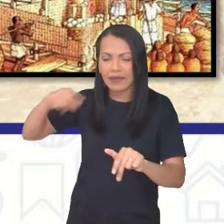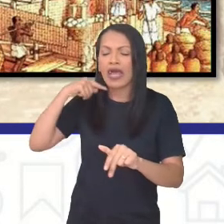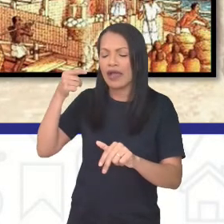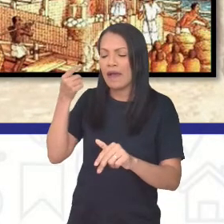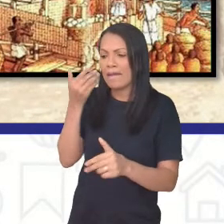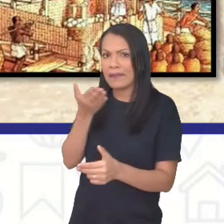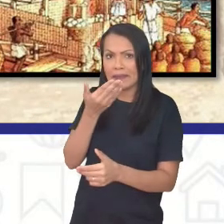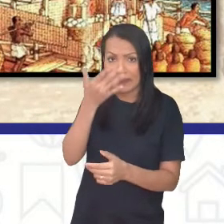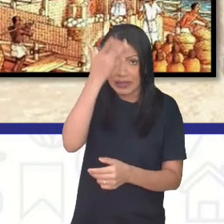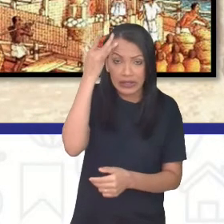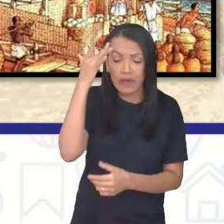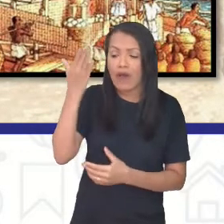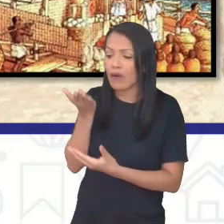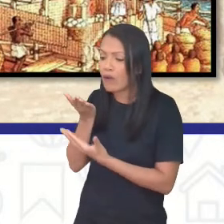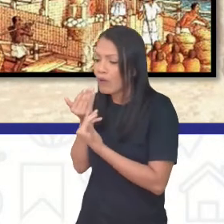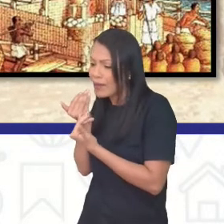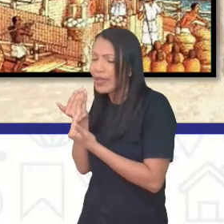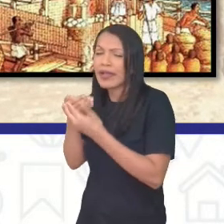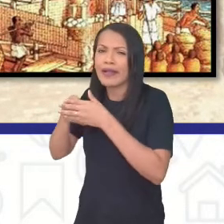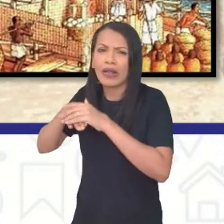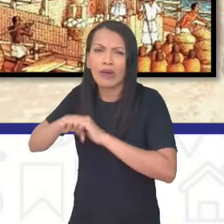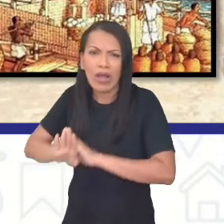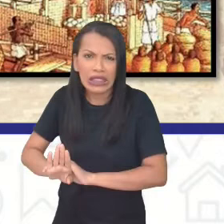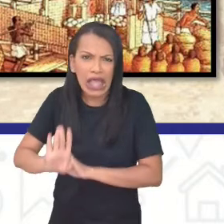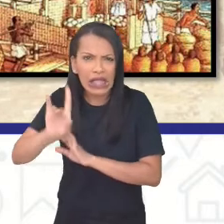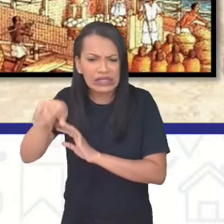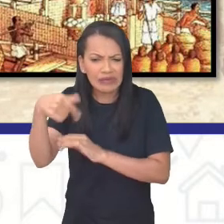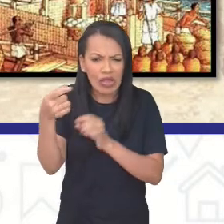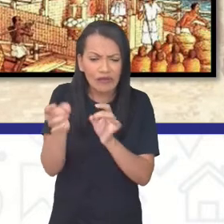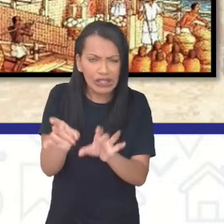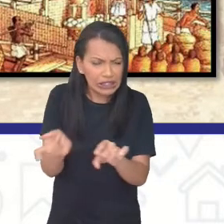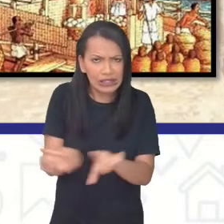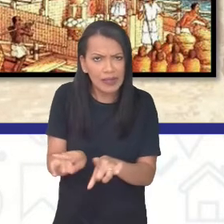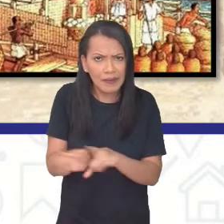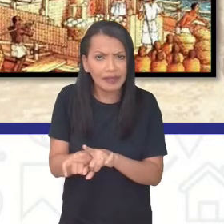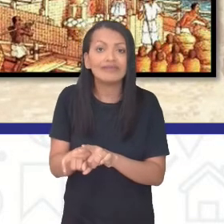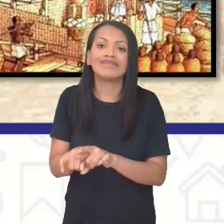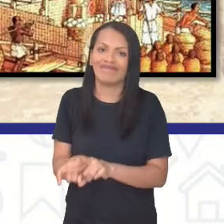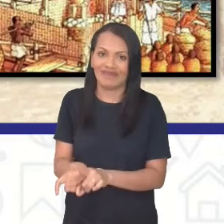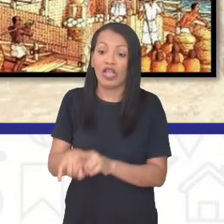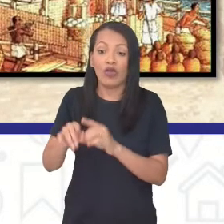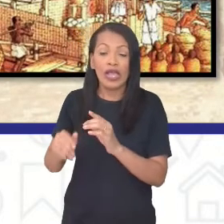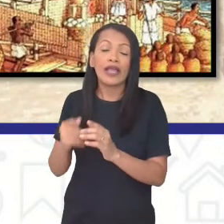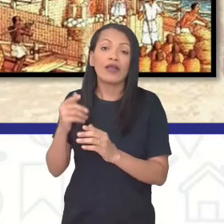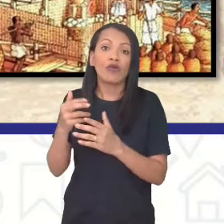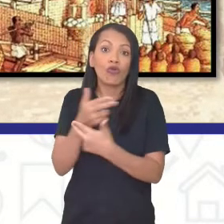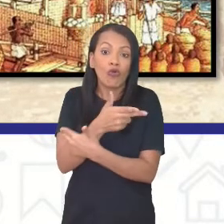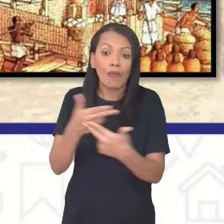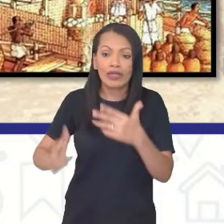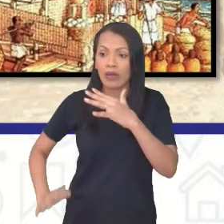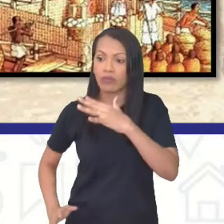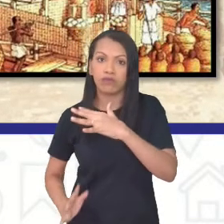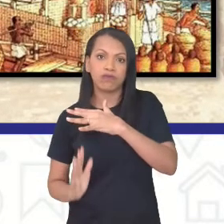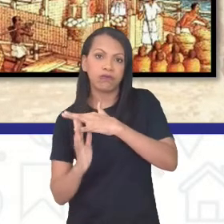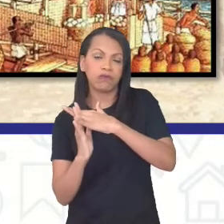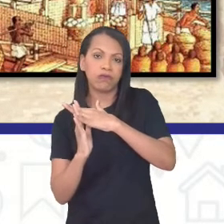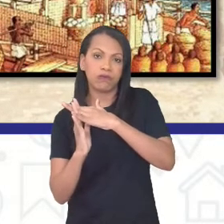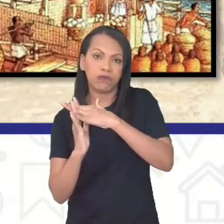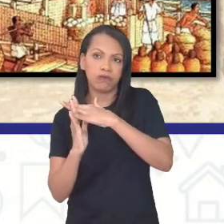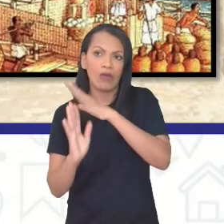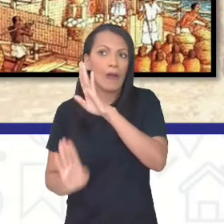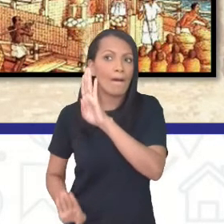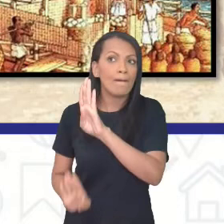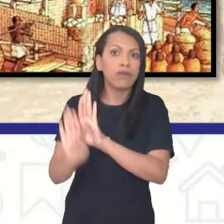produzido geralmente de madeira, né, e puxado por tração animal, né. Então aqui a